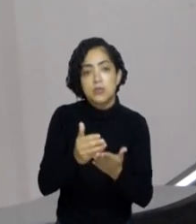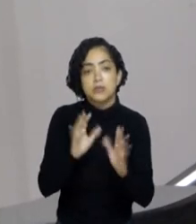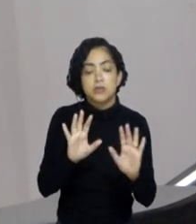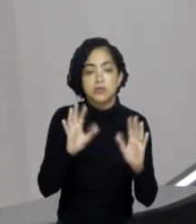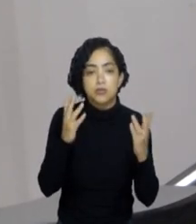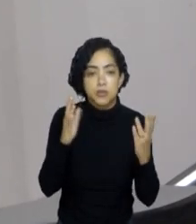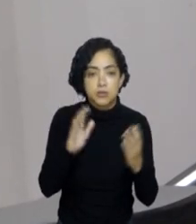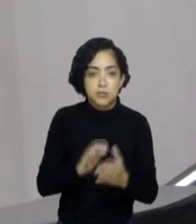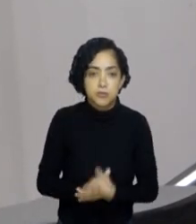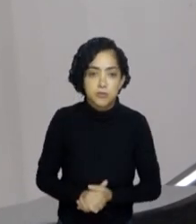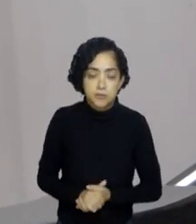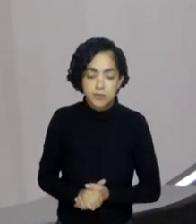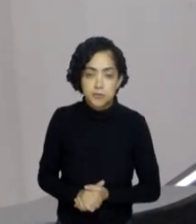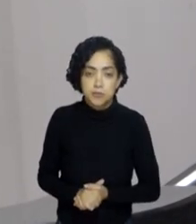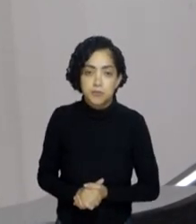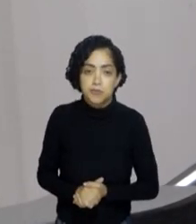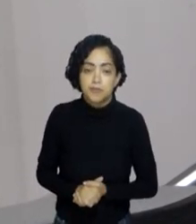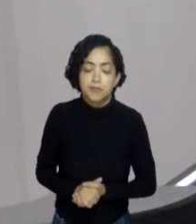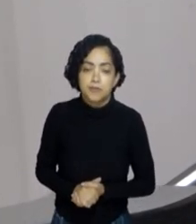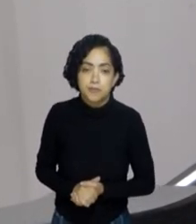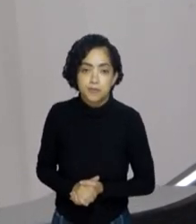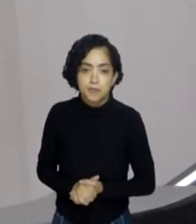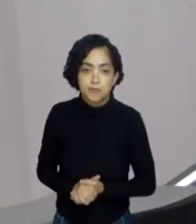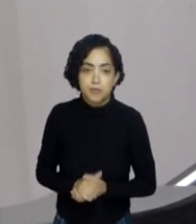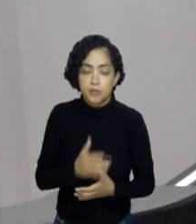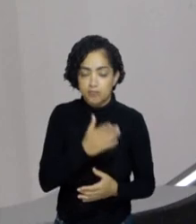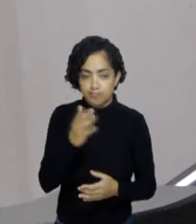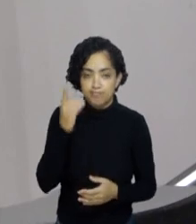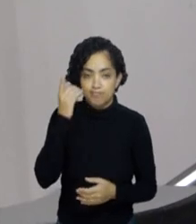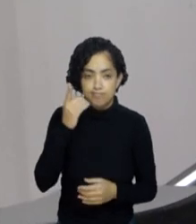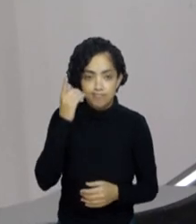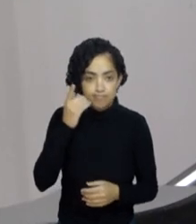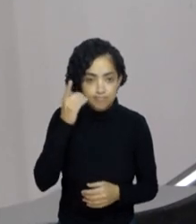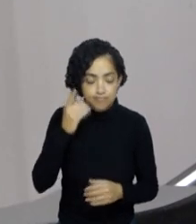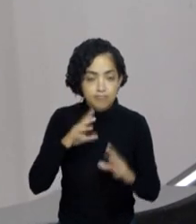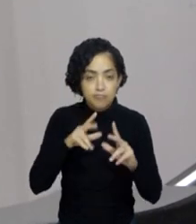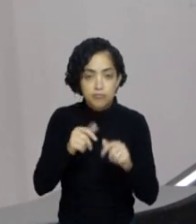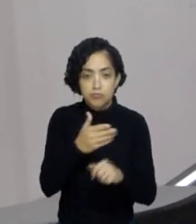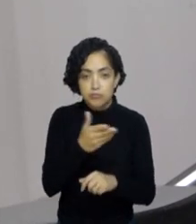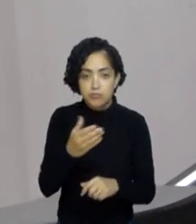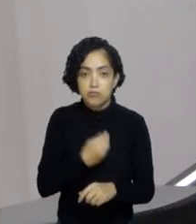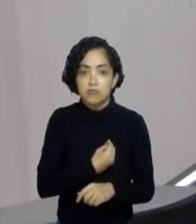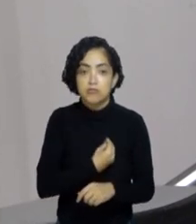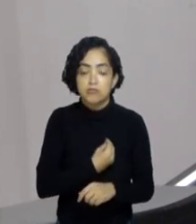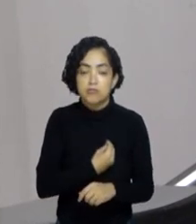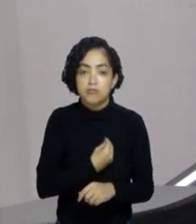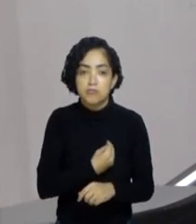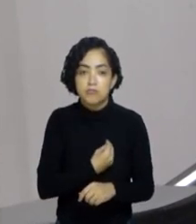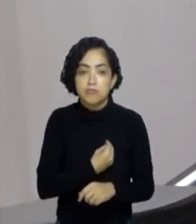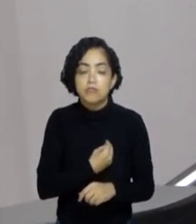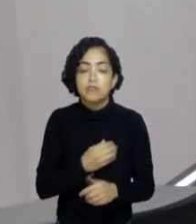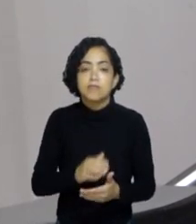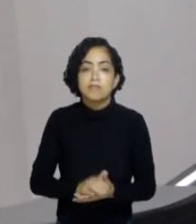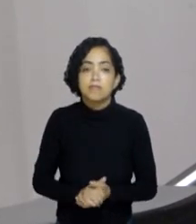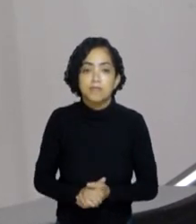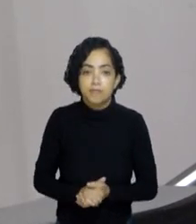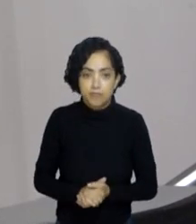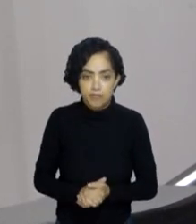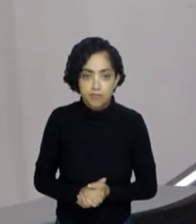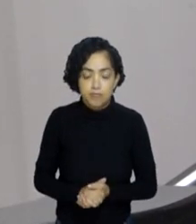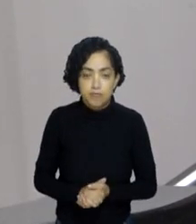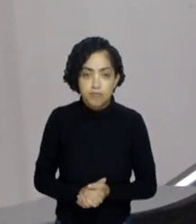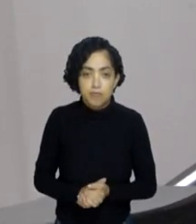anos. Senhores deputados, senhoras deputadas, senhoras e senhores, colaboradores, amigos da imprensa, nosso Ranieri